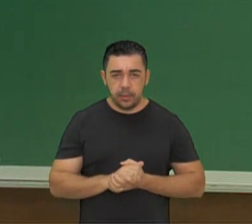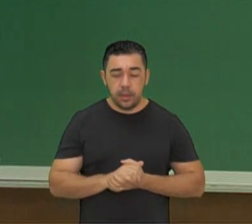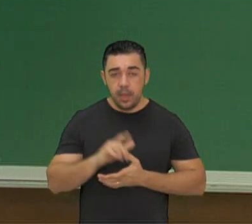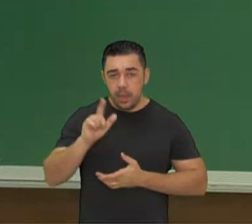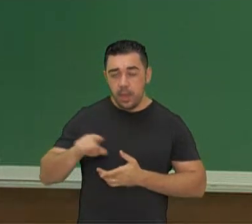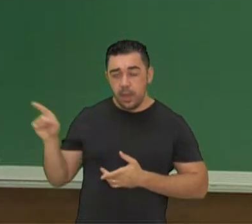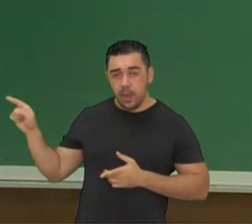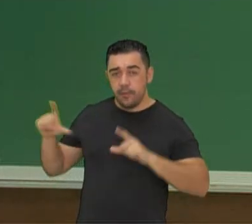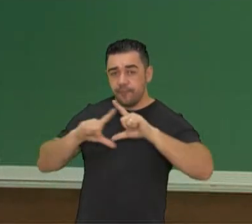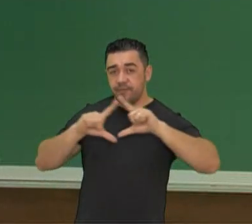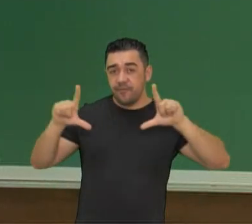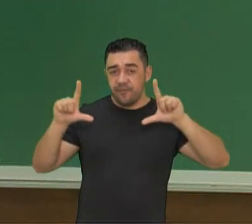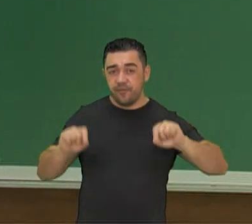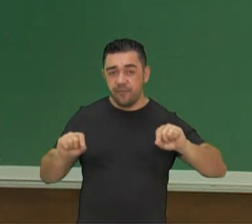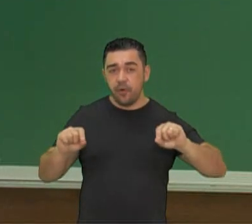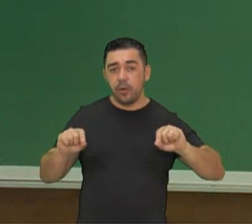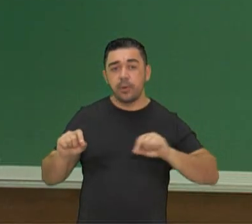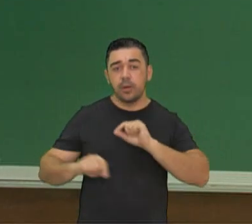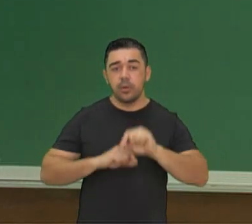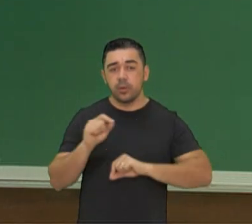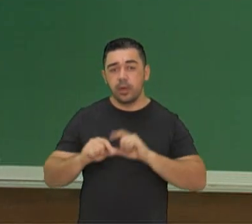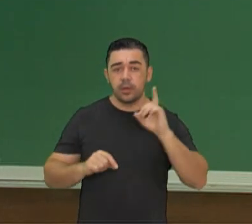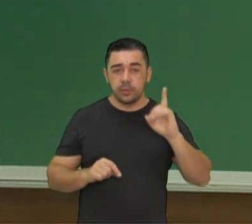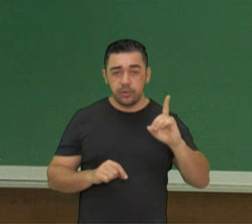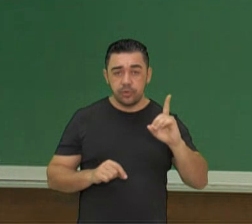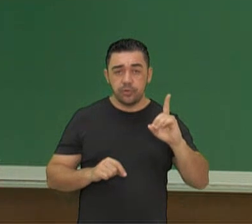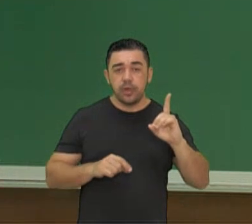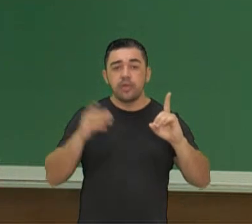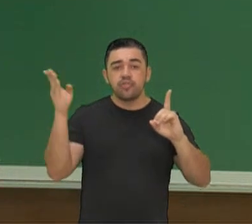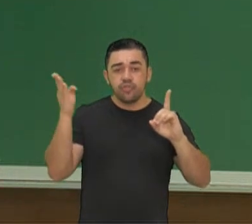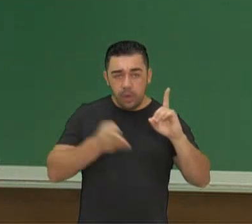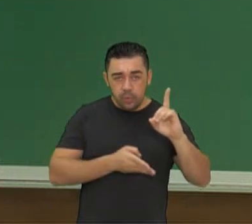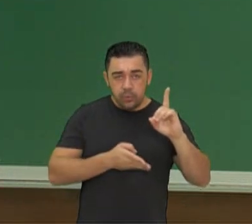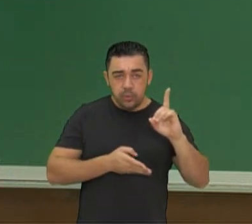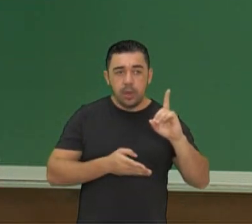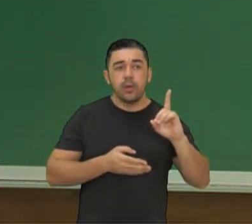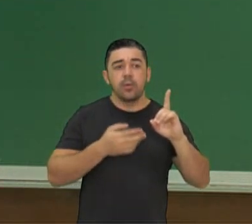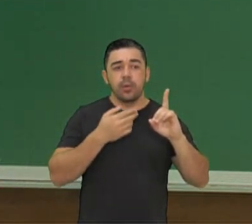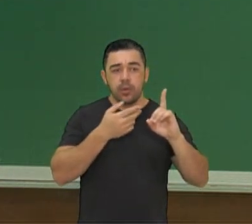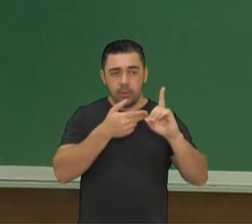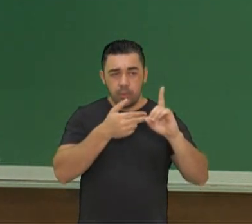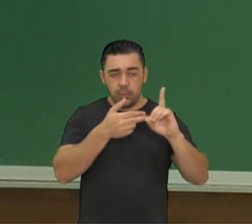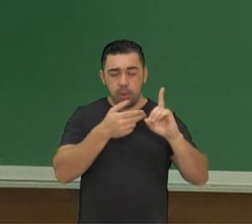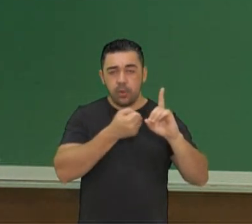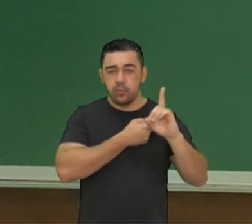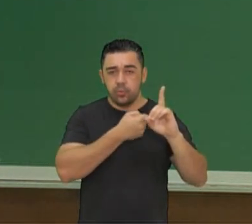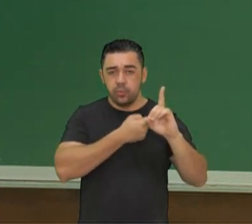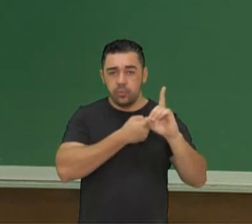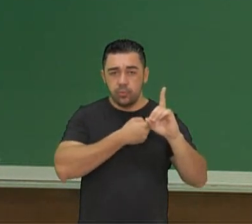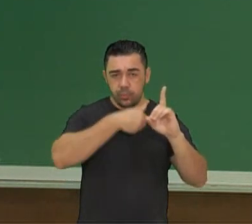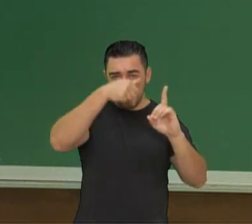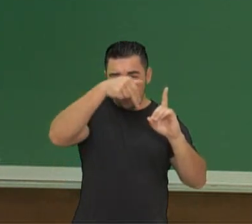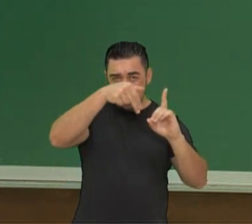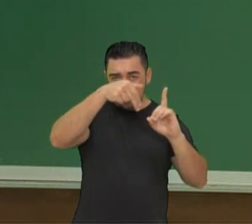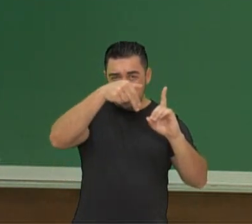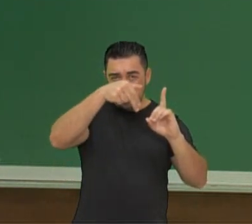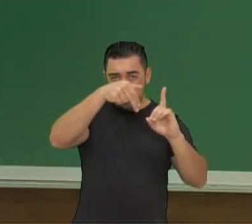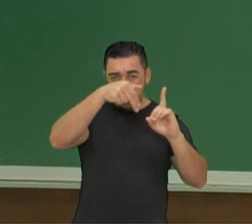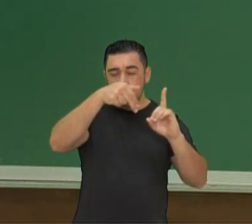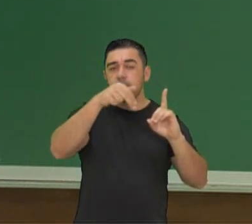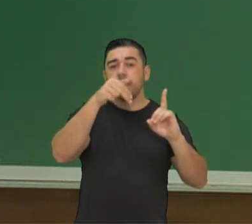Essa fórmula aqui vai me dar a quantidade de diagonais que eu tenho no polígono. Como assim, professor? Olha só.